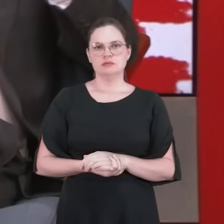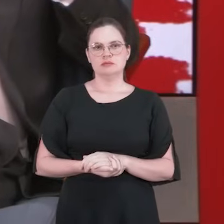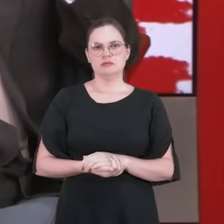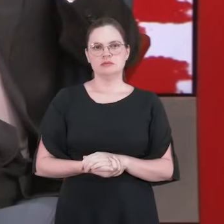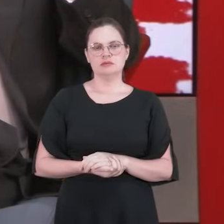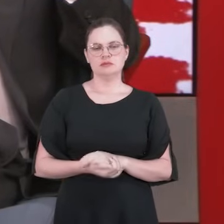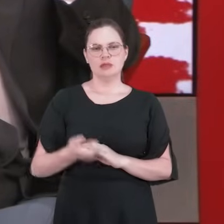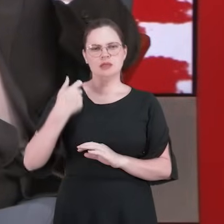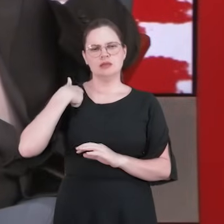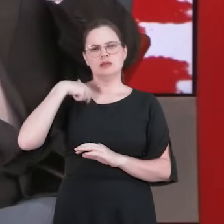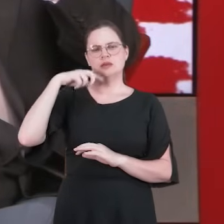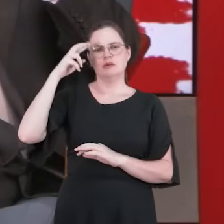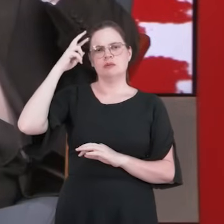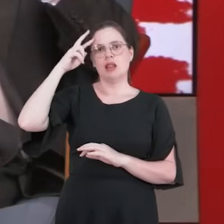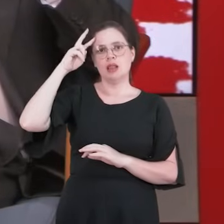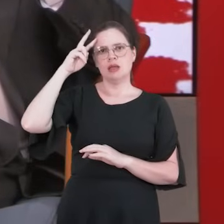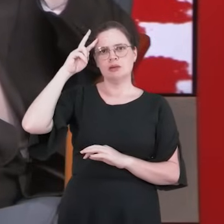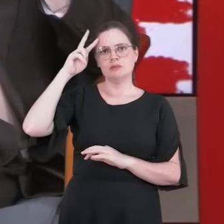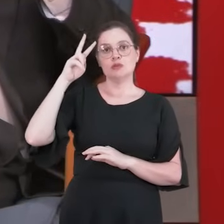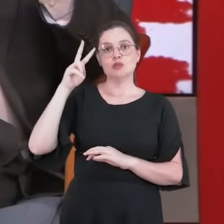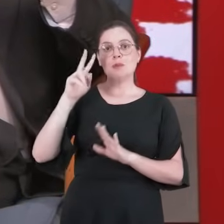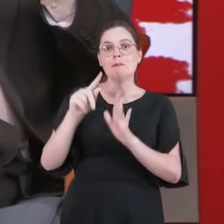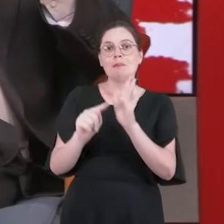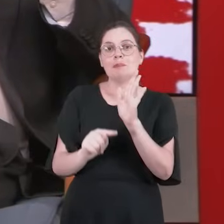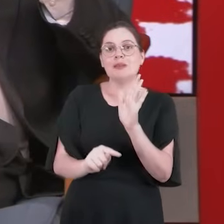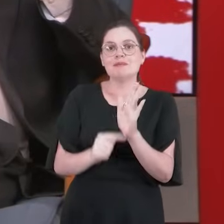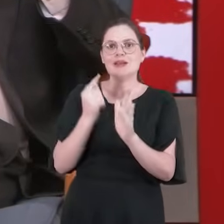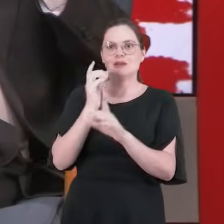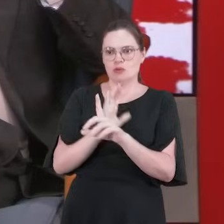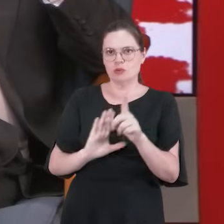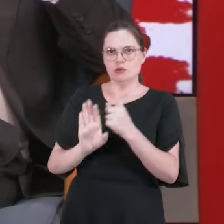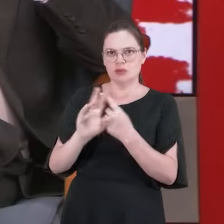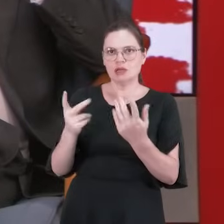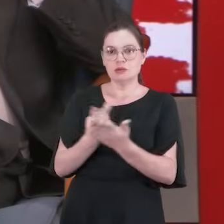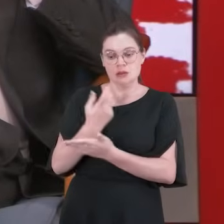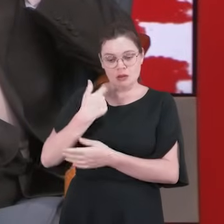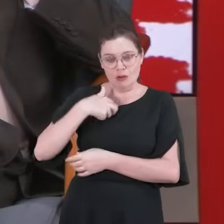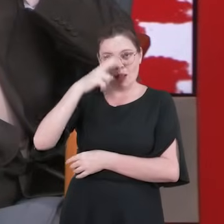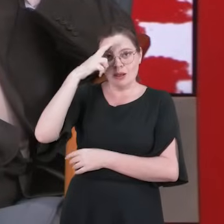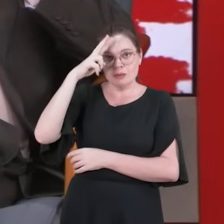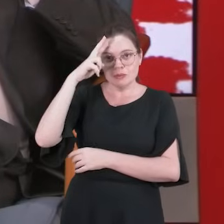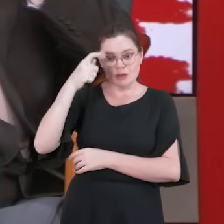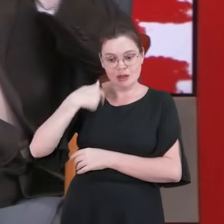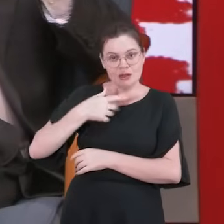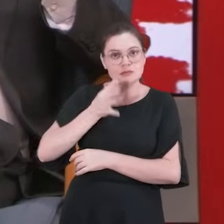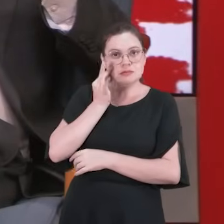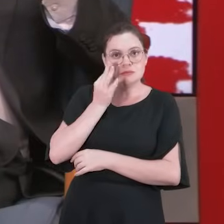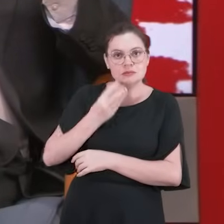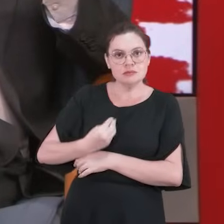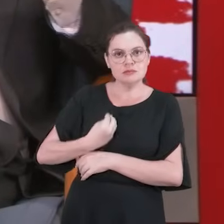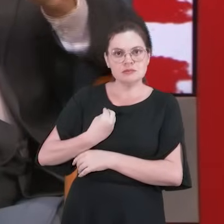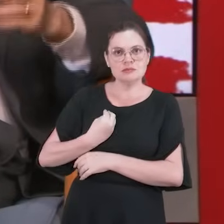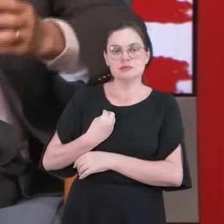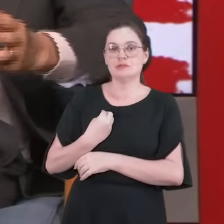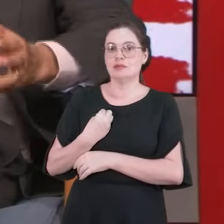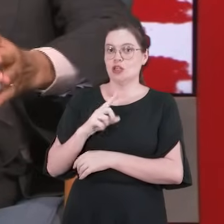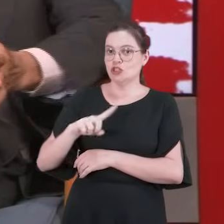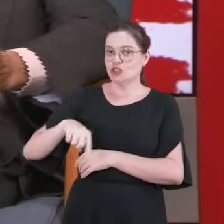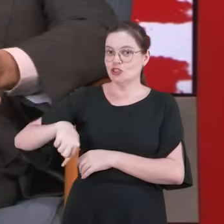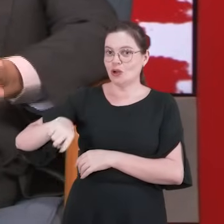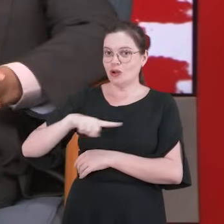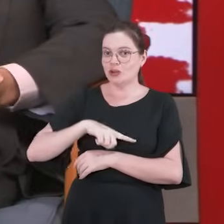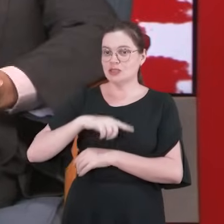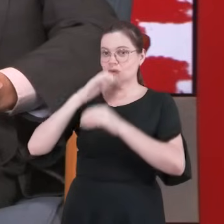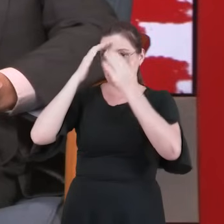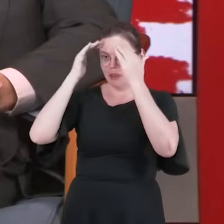dos primeiros cultos, quando esse fato aconteceu. Irmãos, quando nós começamos os